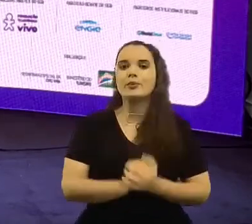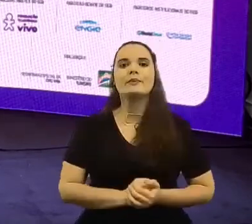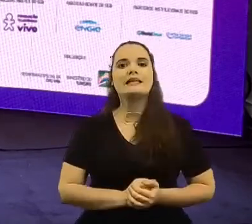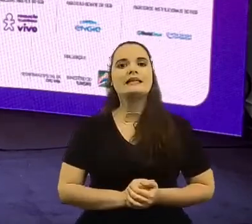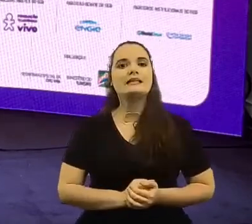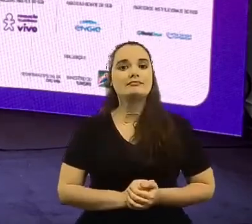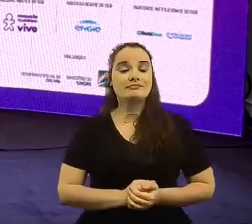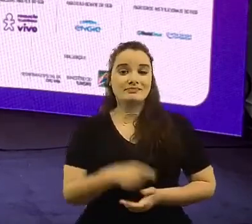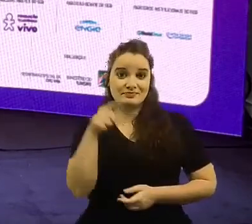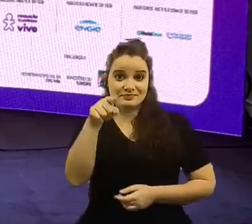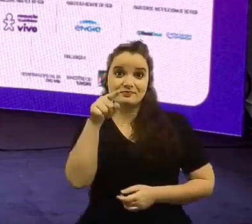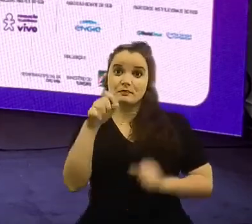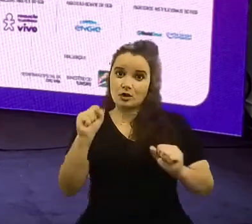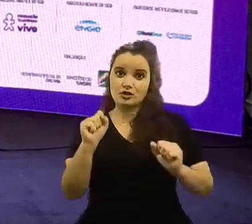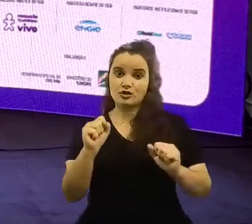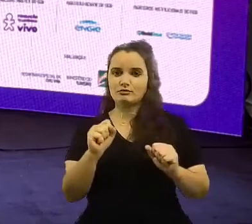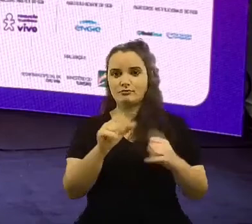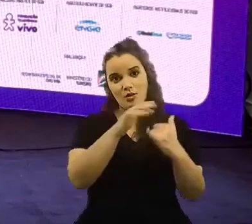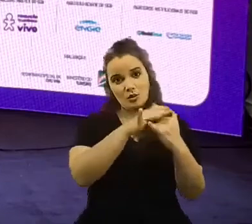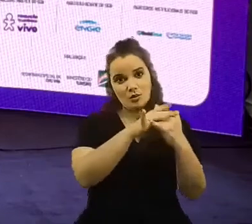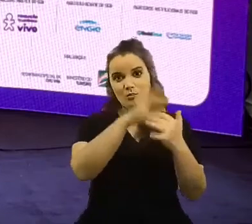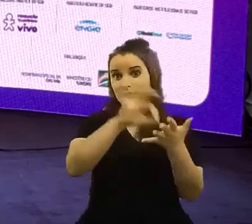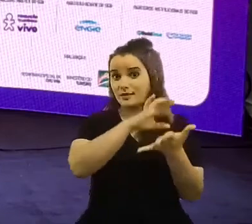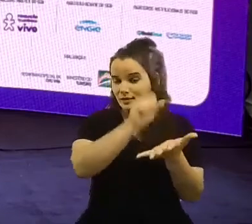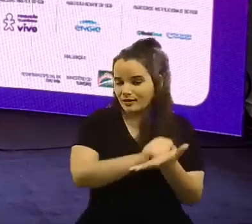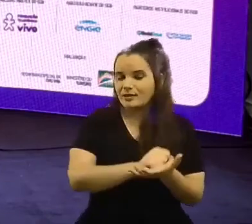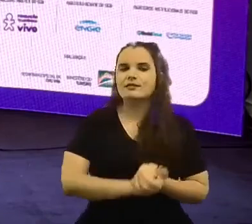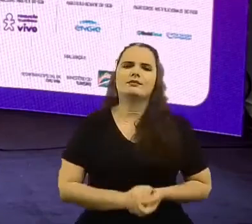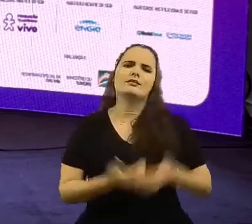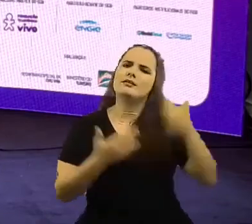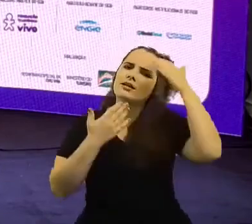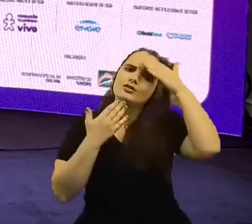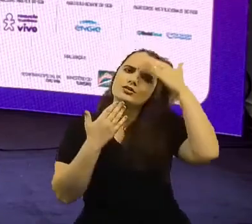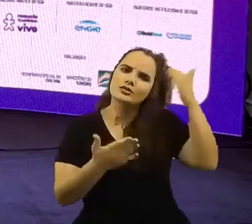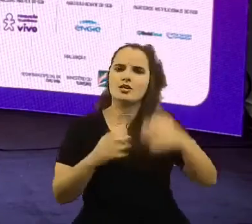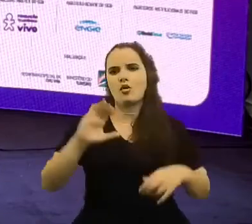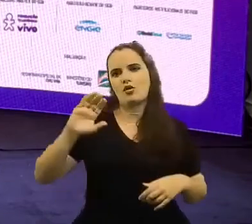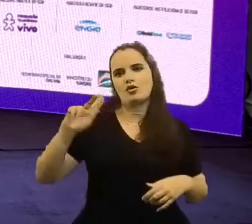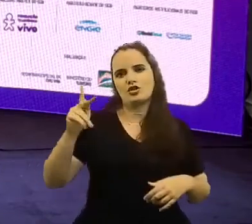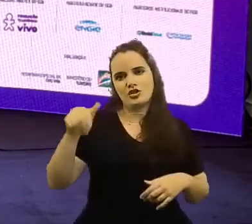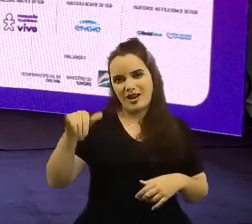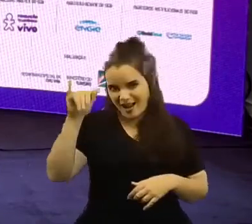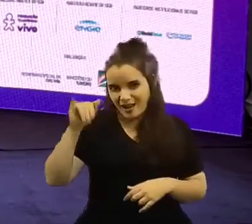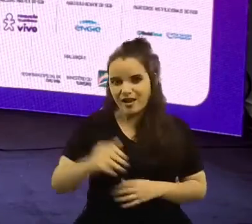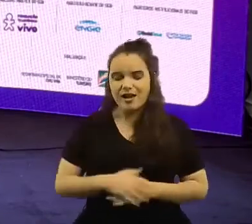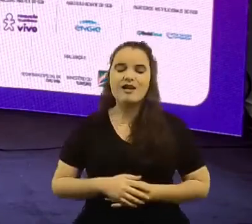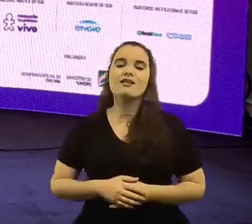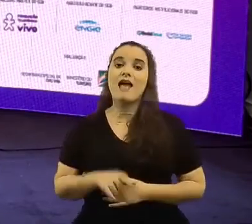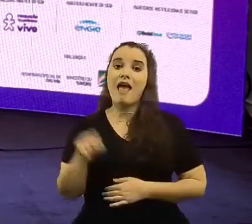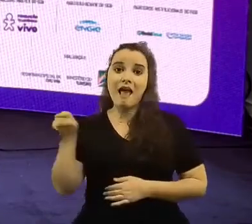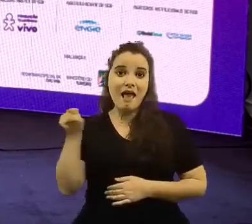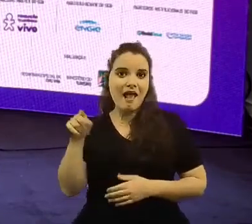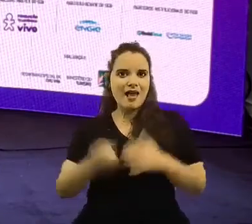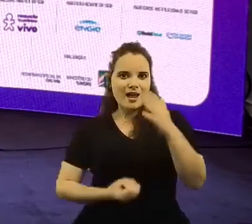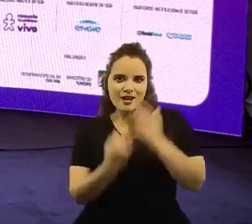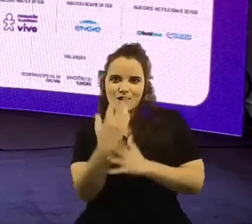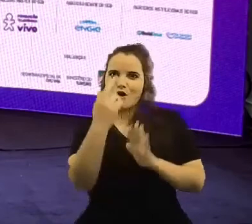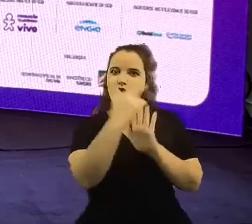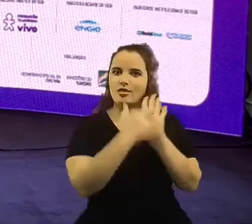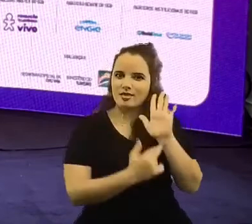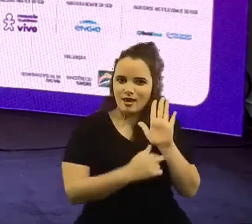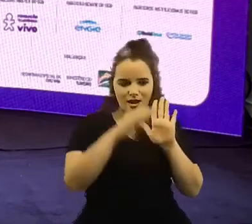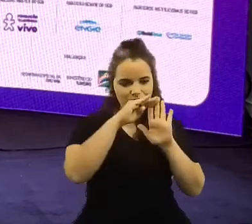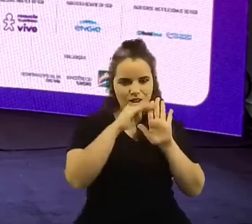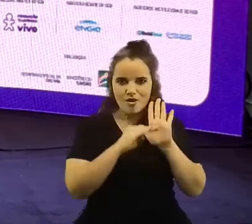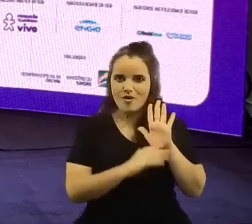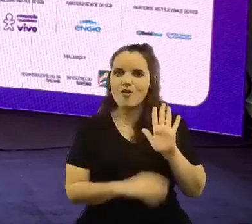canal. Aqui vai uma gratidão muito especial a Chay, que criou o roteiro, produziu,